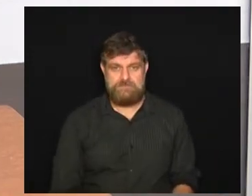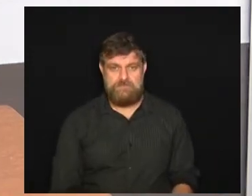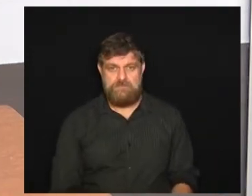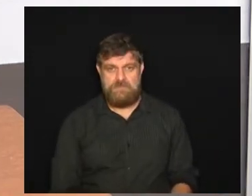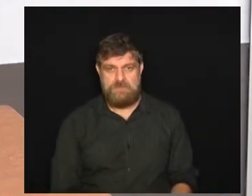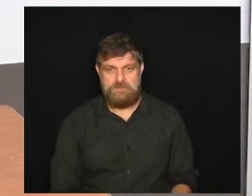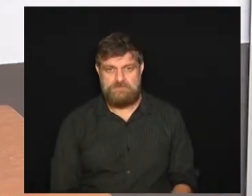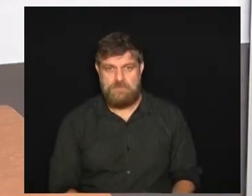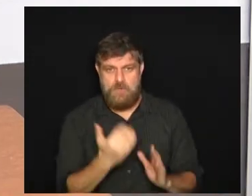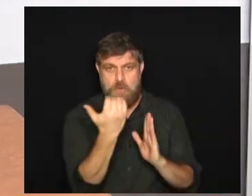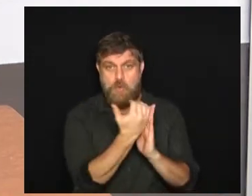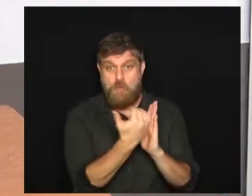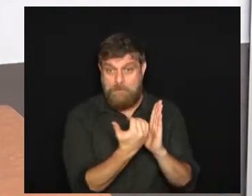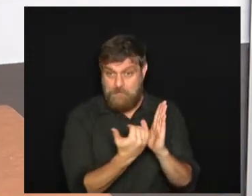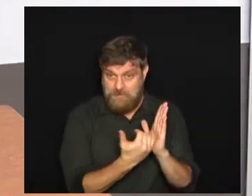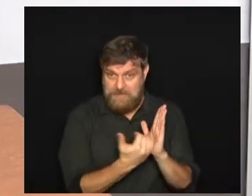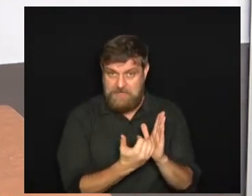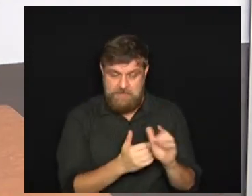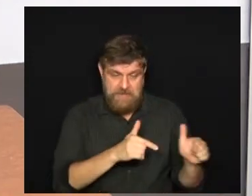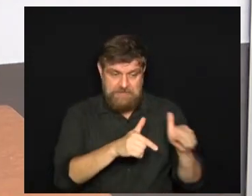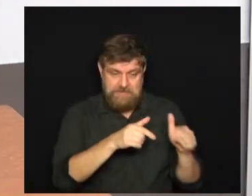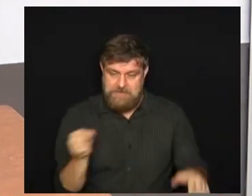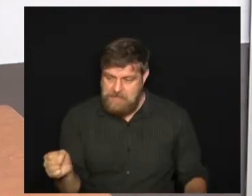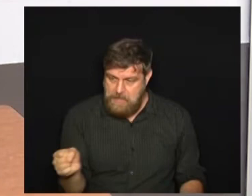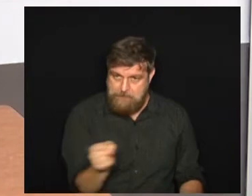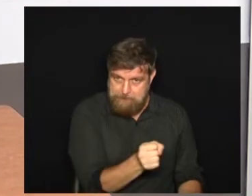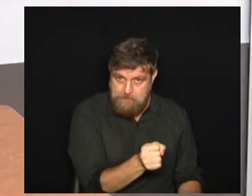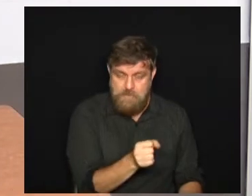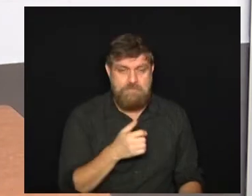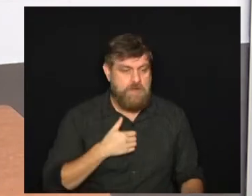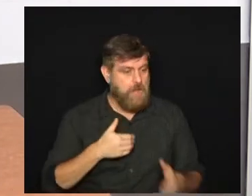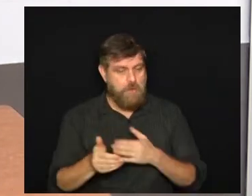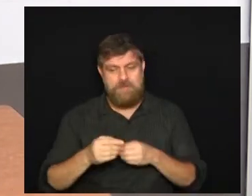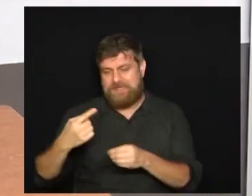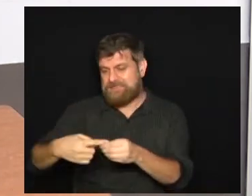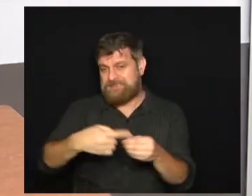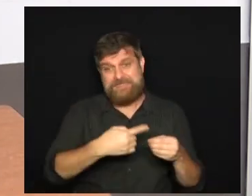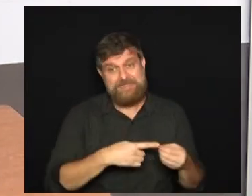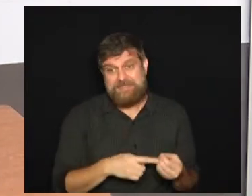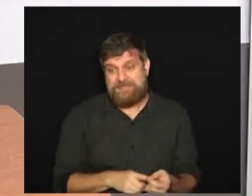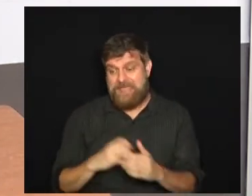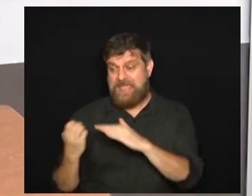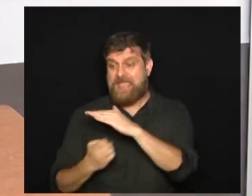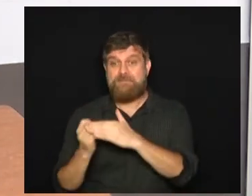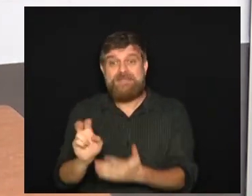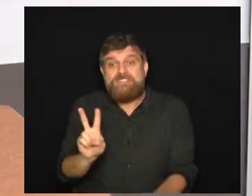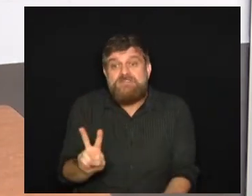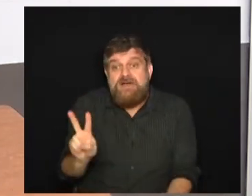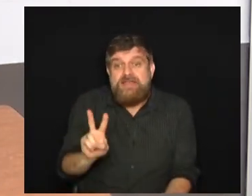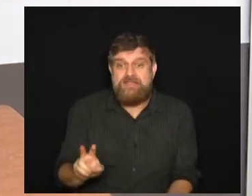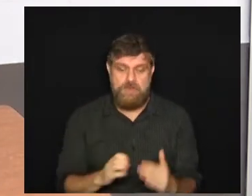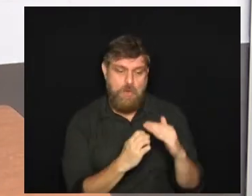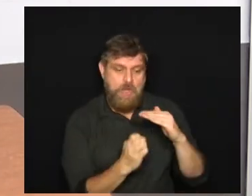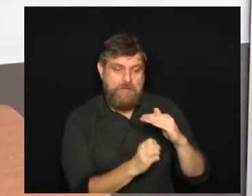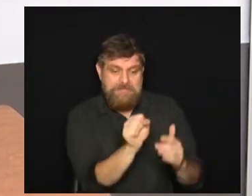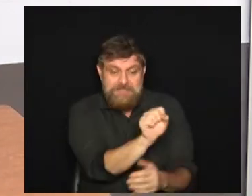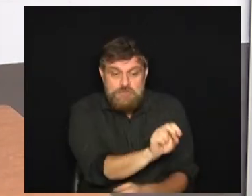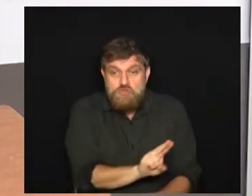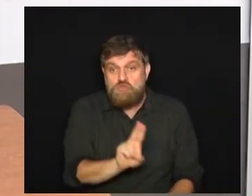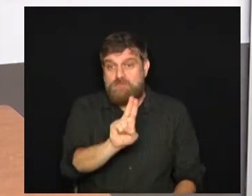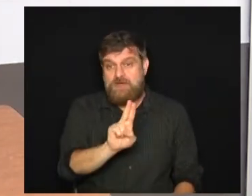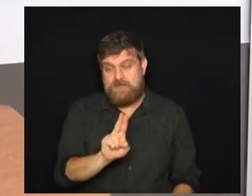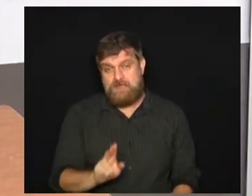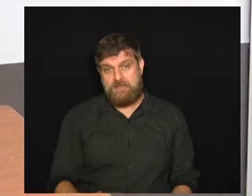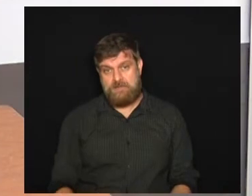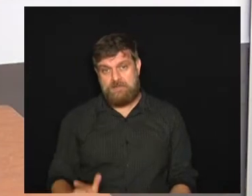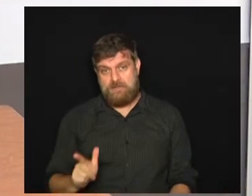é aberto para RMC também. Haja visto que nós temos empresas, por exemplo, de Valinhos, de Sumaré, que colocam vagas conosco. E até pela